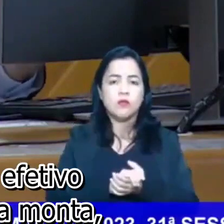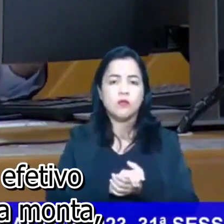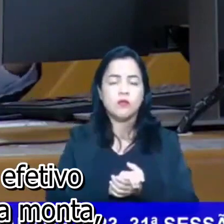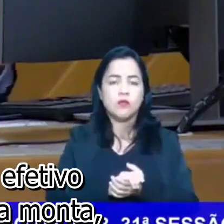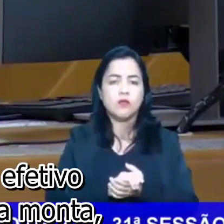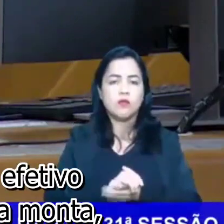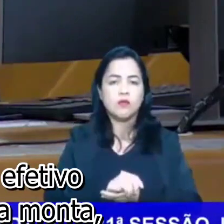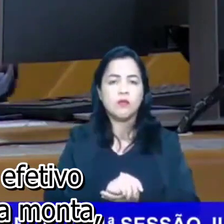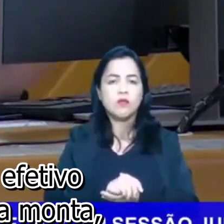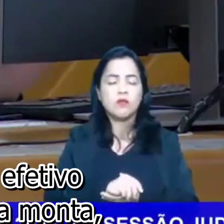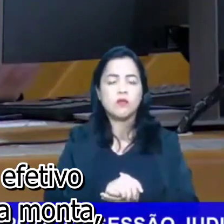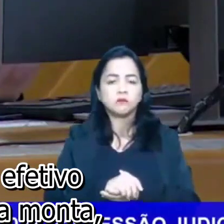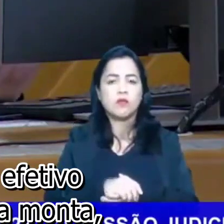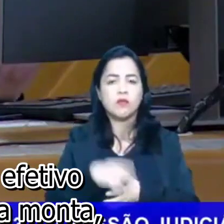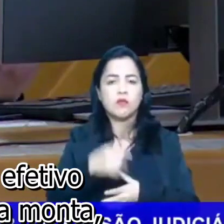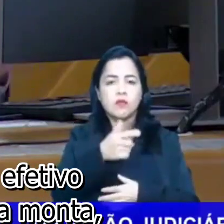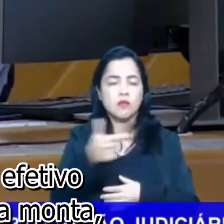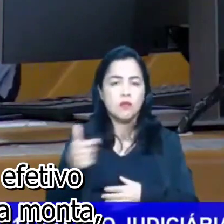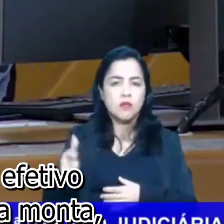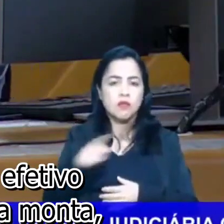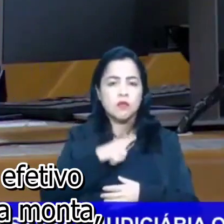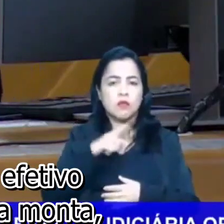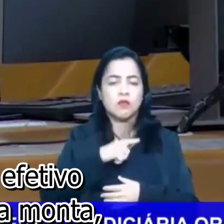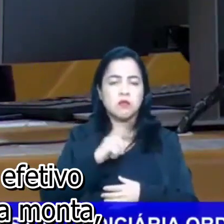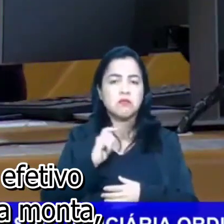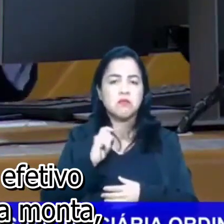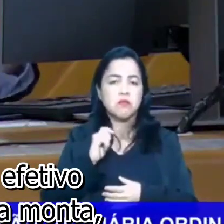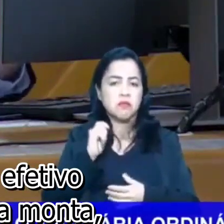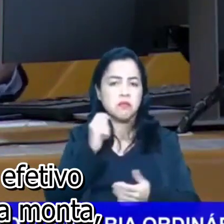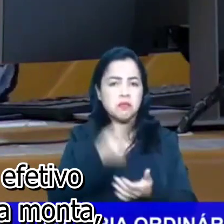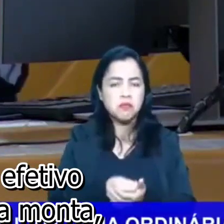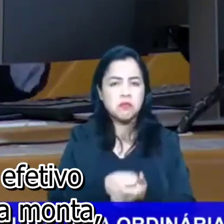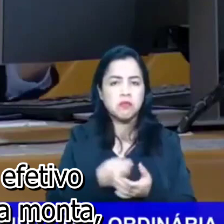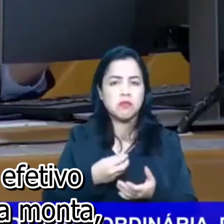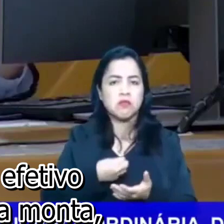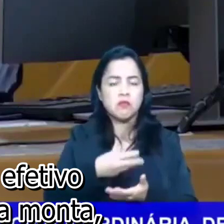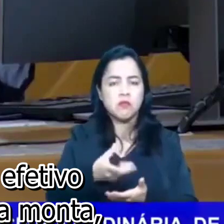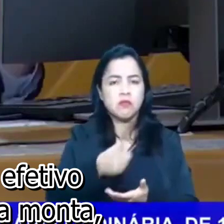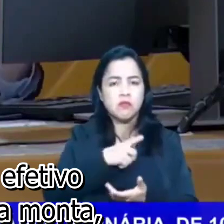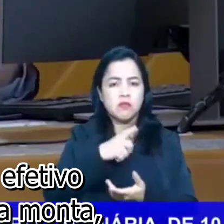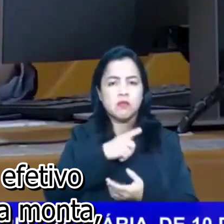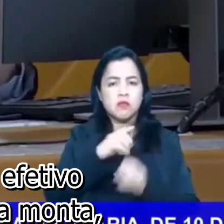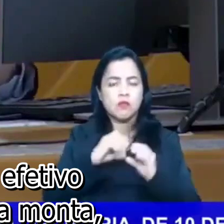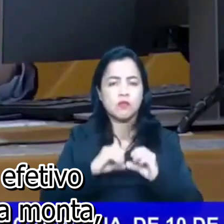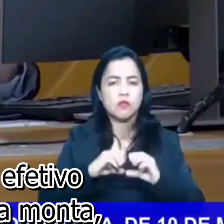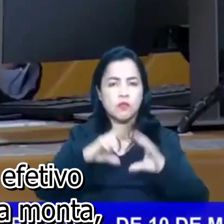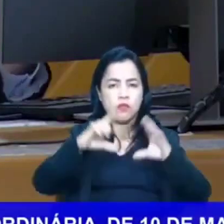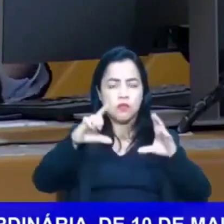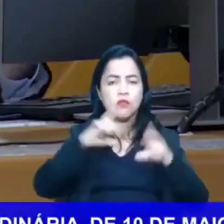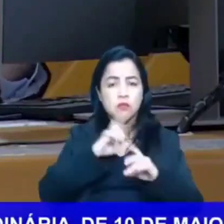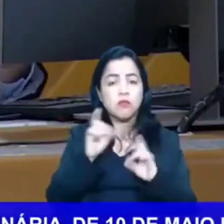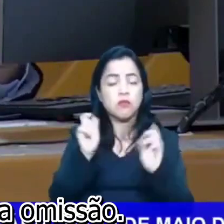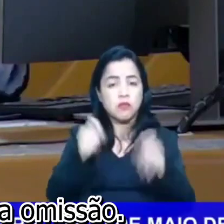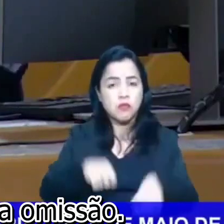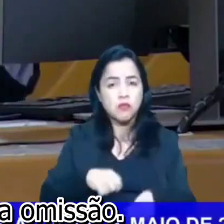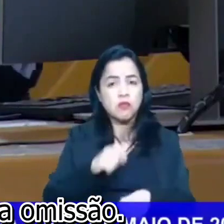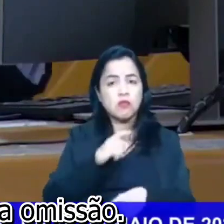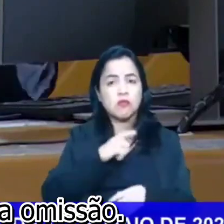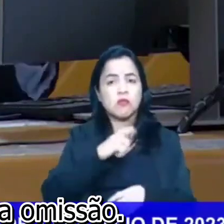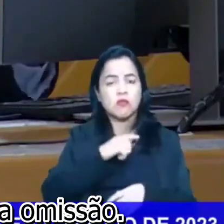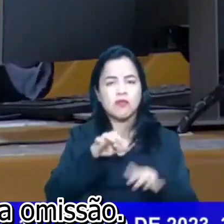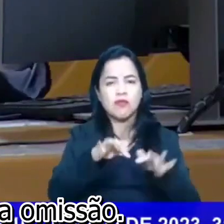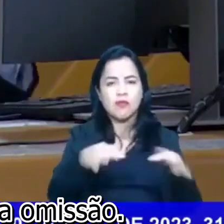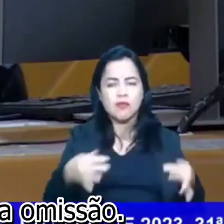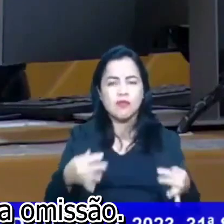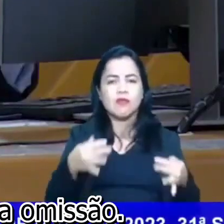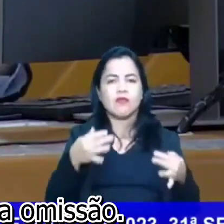em casos nos quais não haja efetivo repasse financeiro ou que ele seja de pequena monta, é possível que a simples